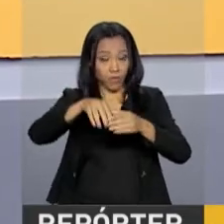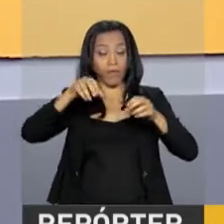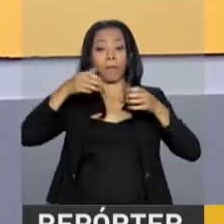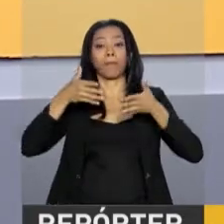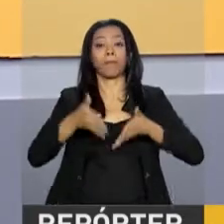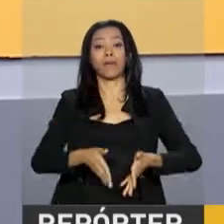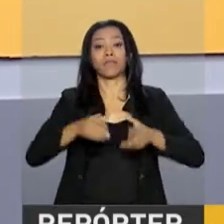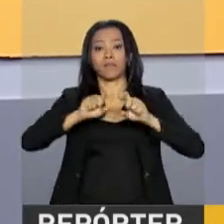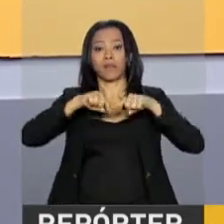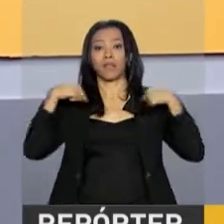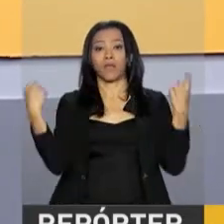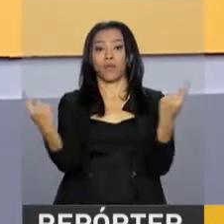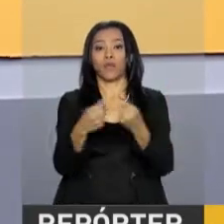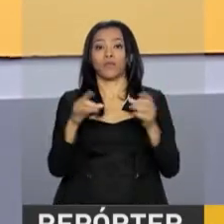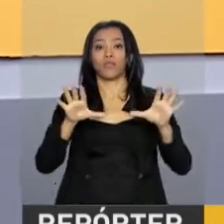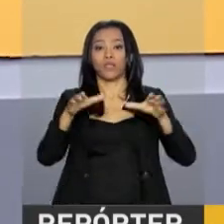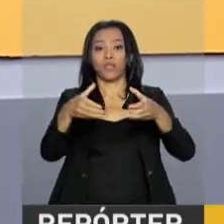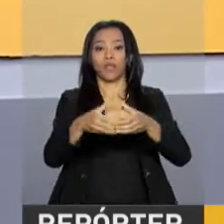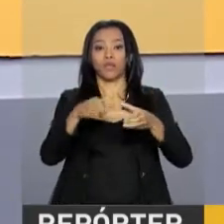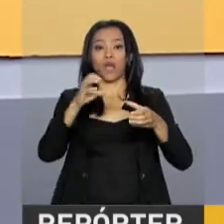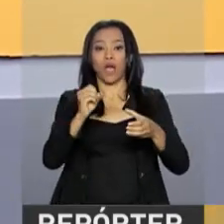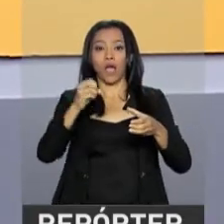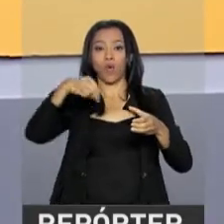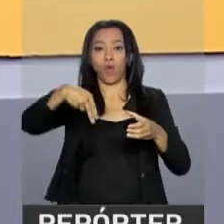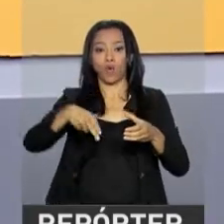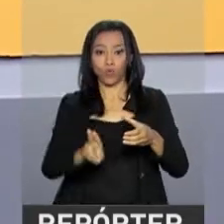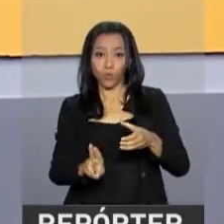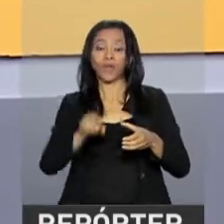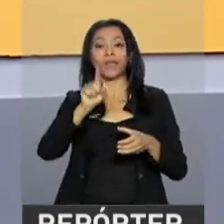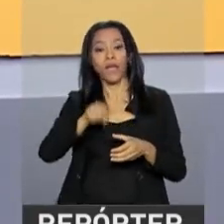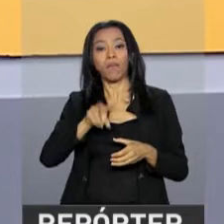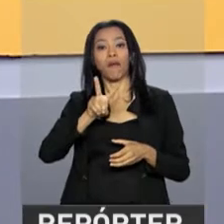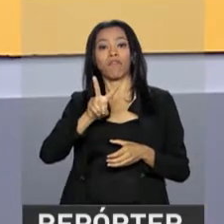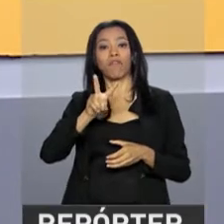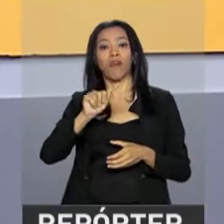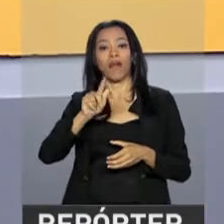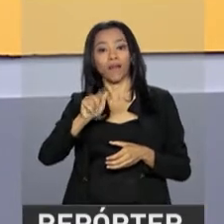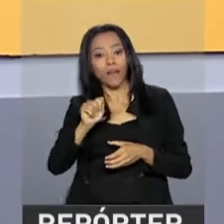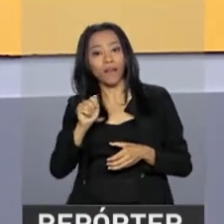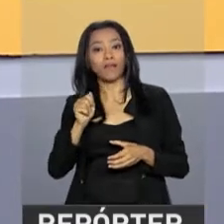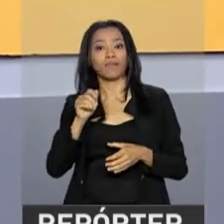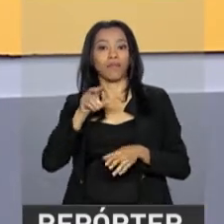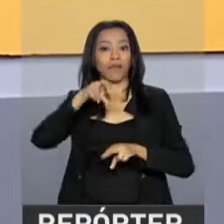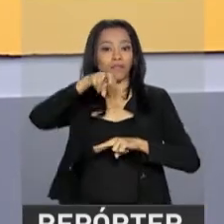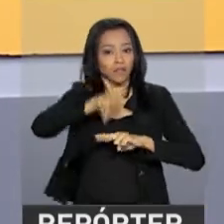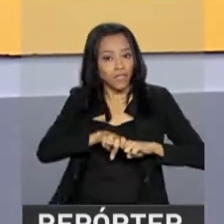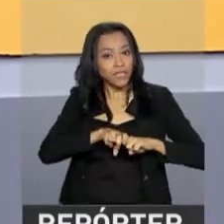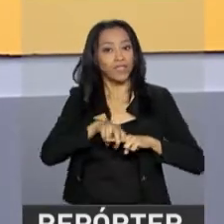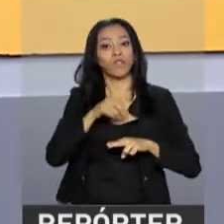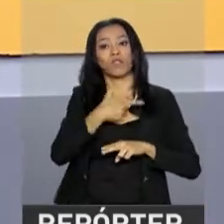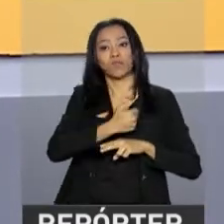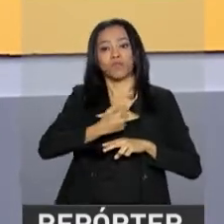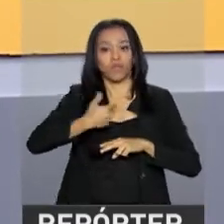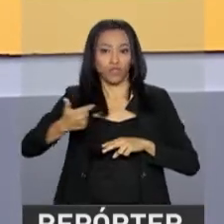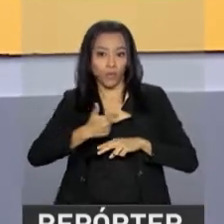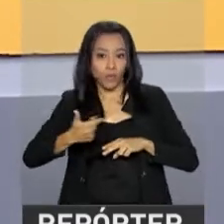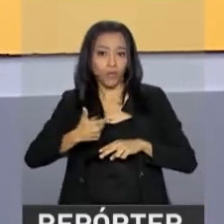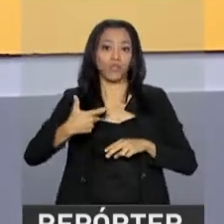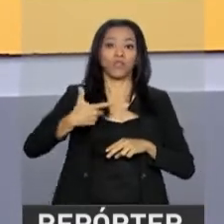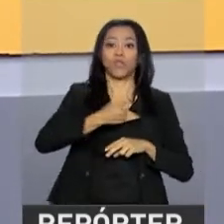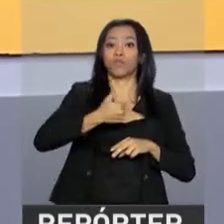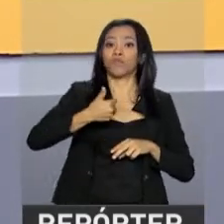ONU. Agora, o Brasil deve concorrer à vaga para o biênio 2022 a 2023 e não mais